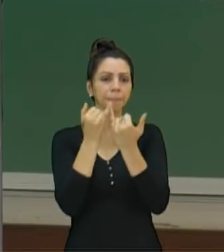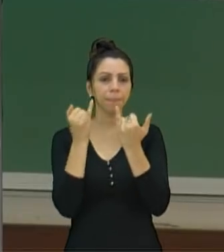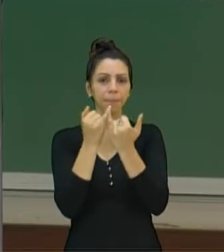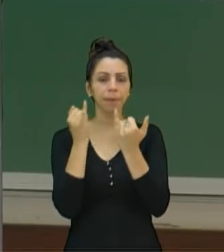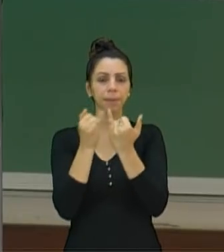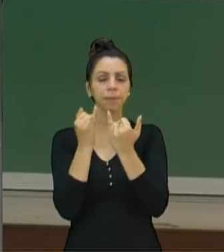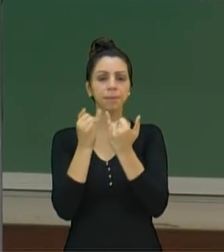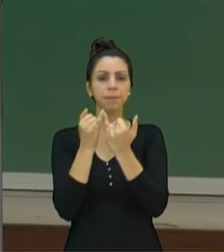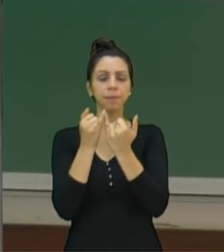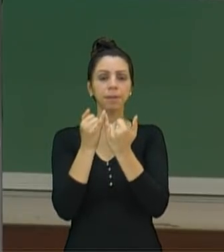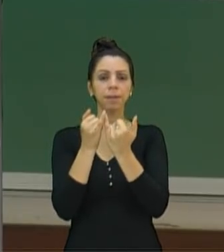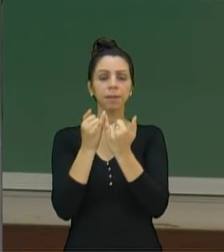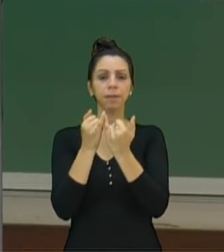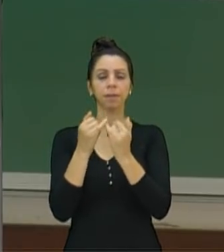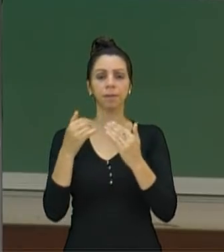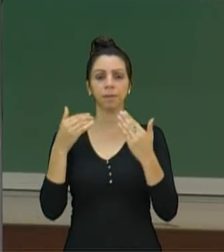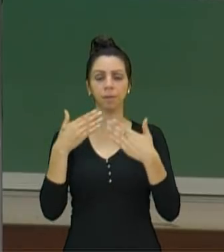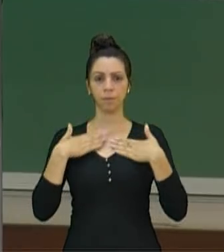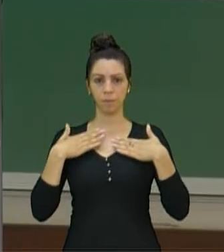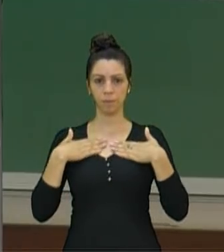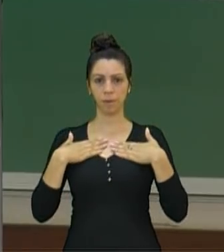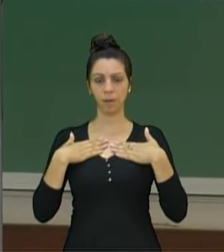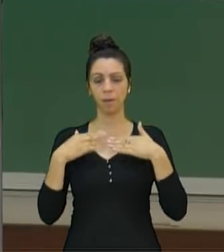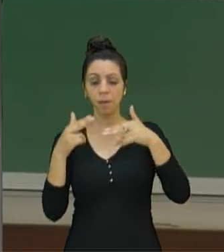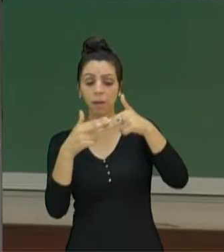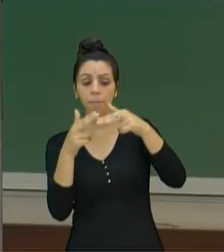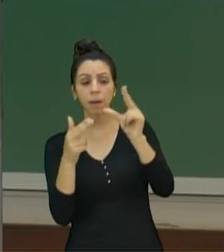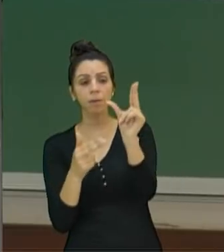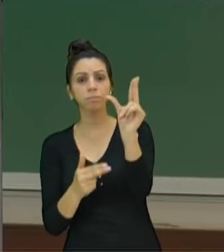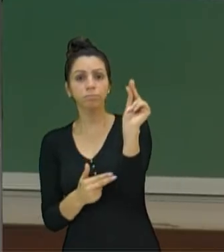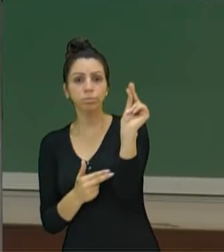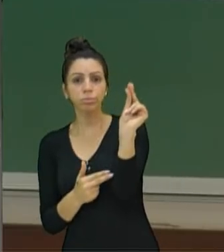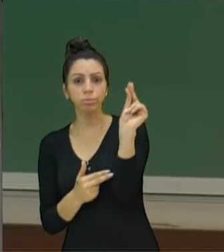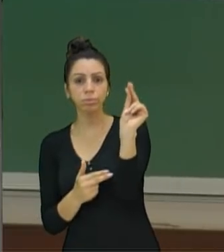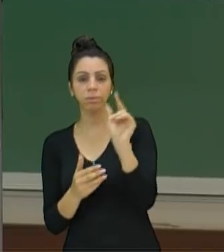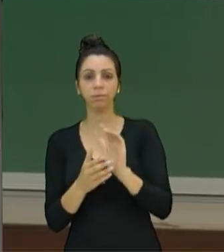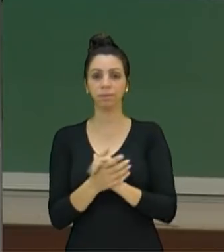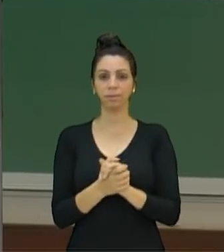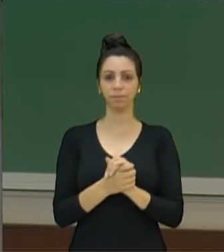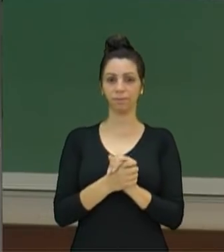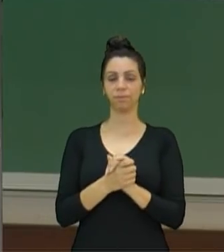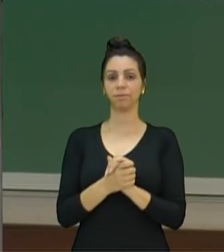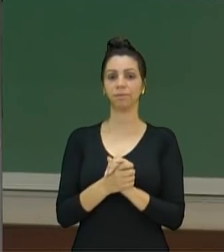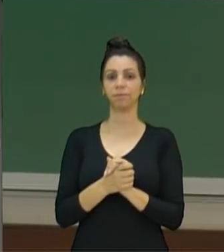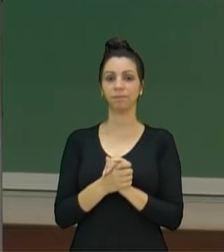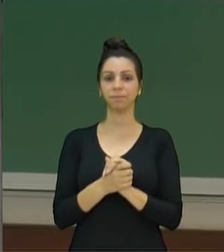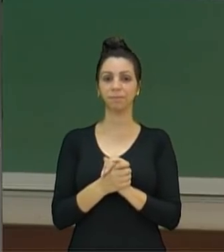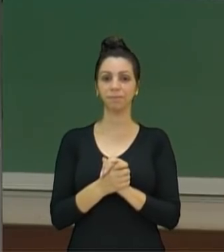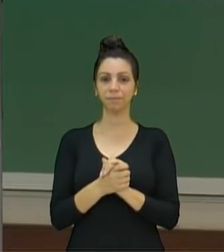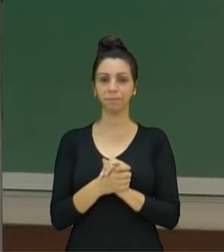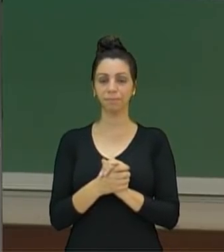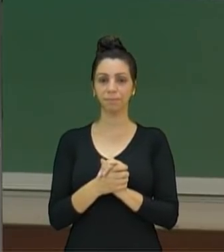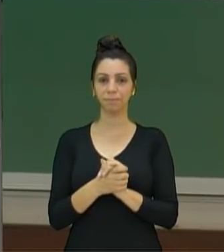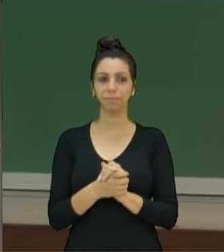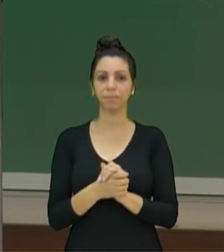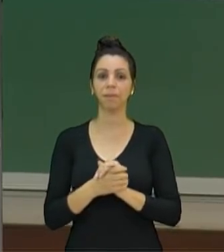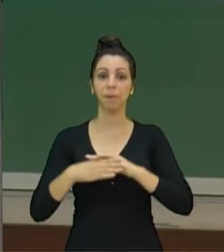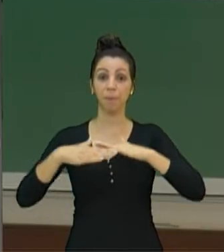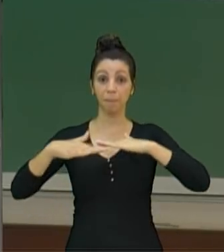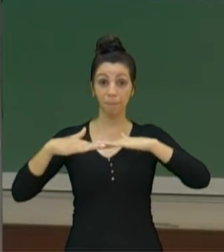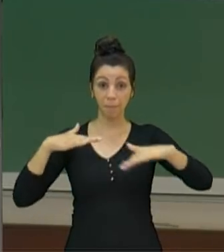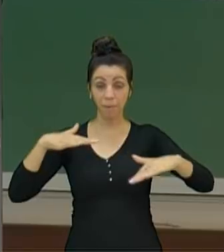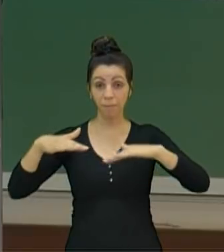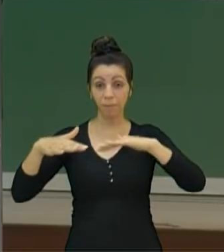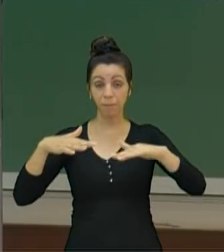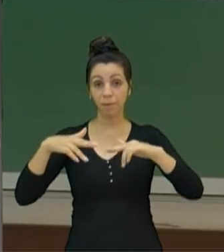o tronco e as pernas se juntam com bem estendidos. O movimento estendido, com o corpo